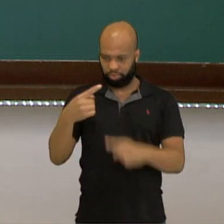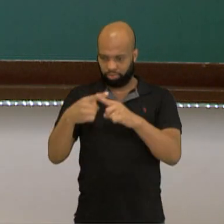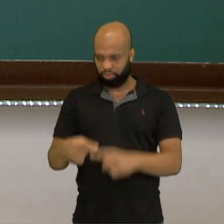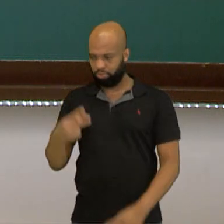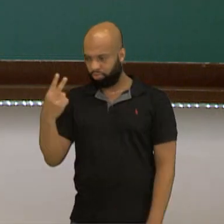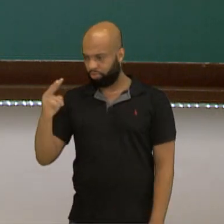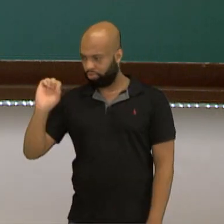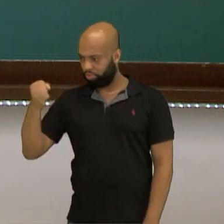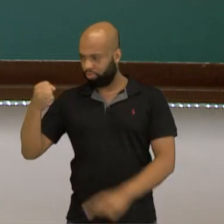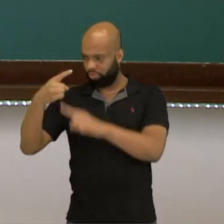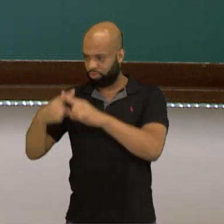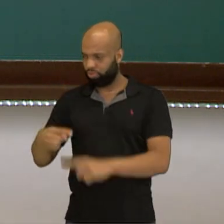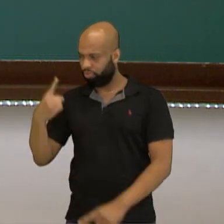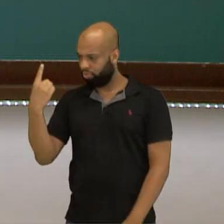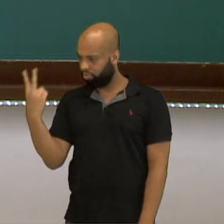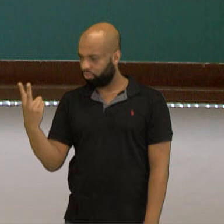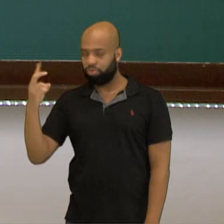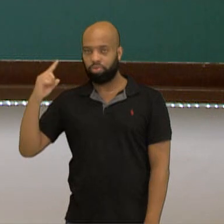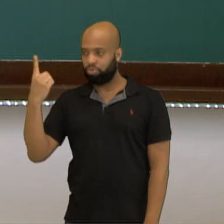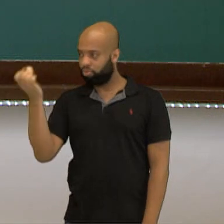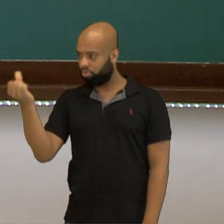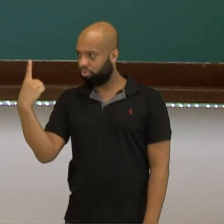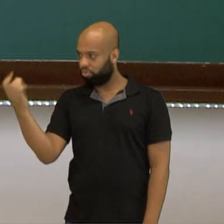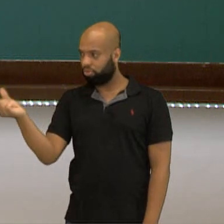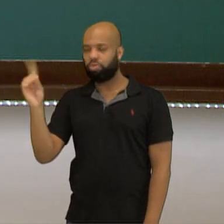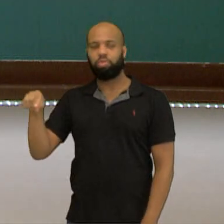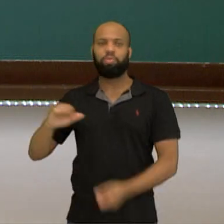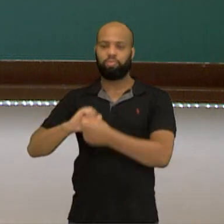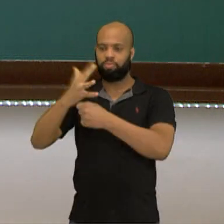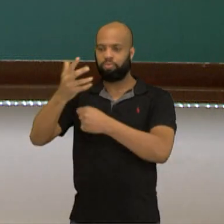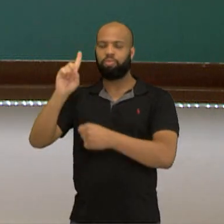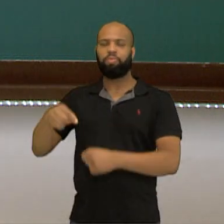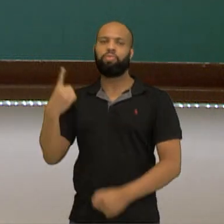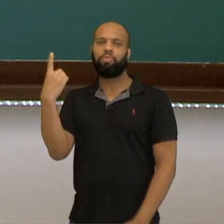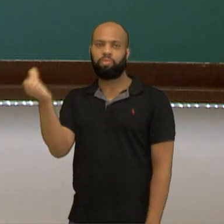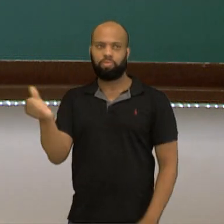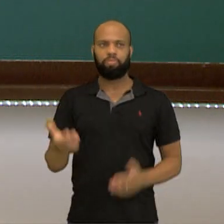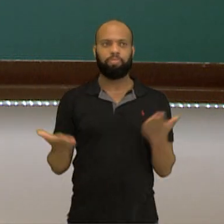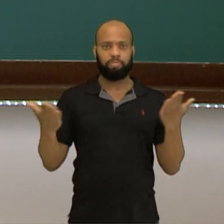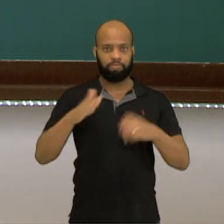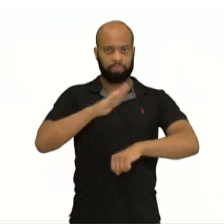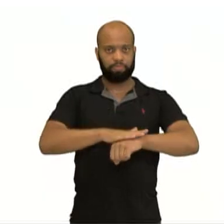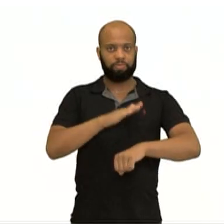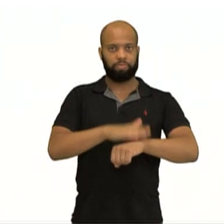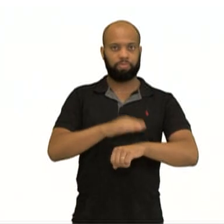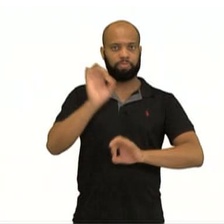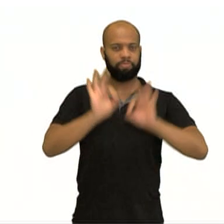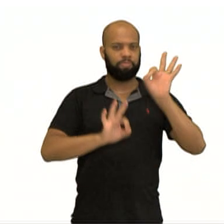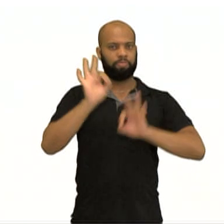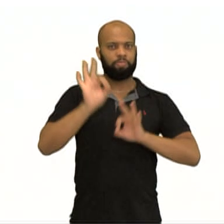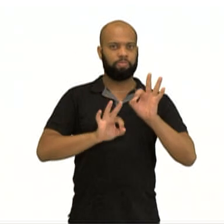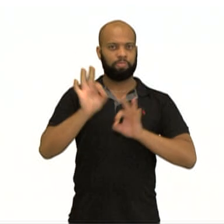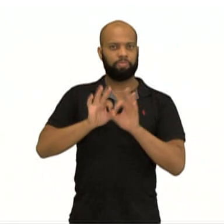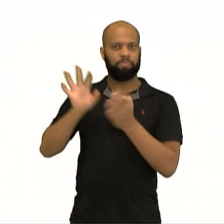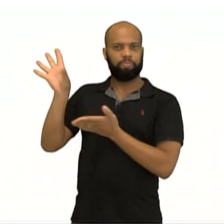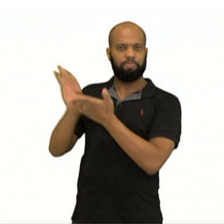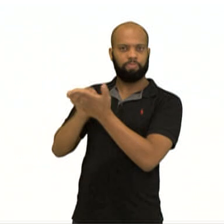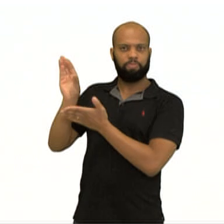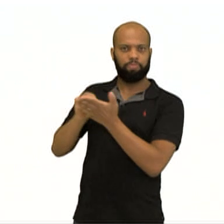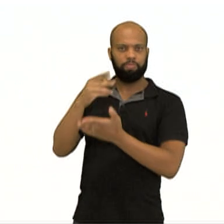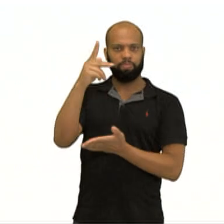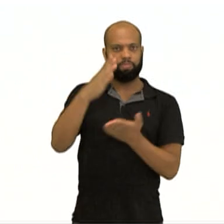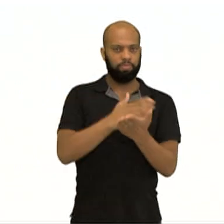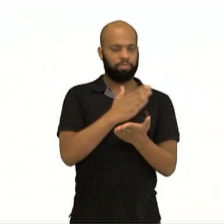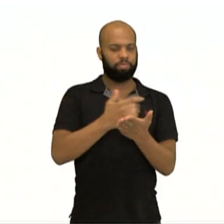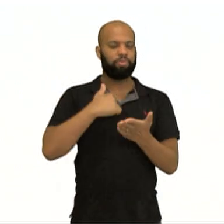2, 16. Então, 16 seria a potência desse exemplo que a prof. deu. Eu vou dar um tempo para vocês organizarem esse registro aí no